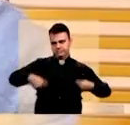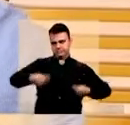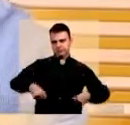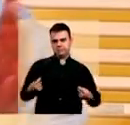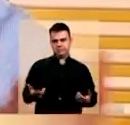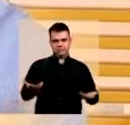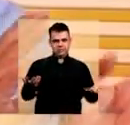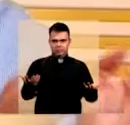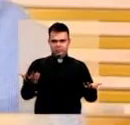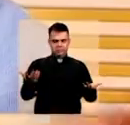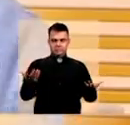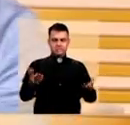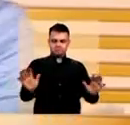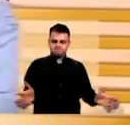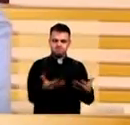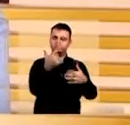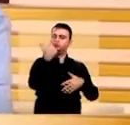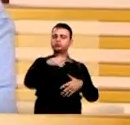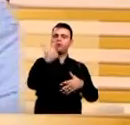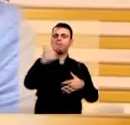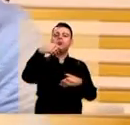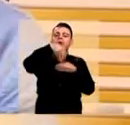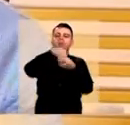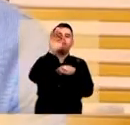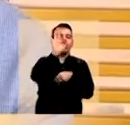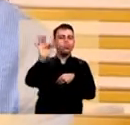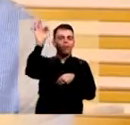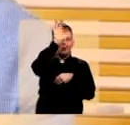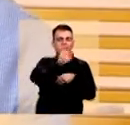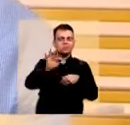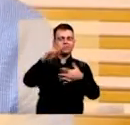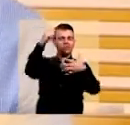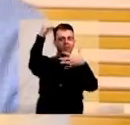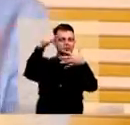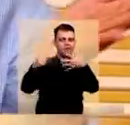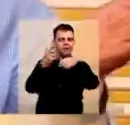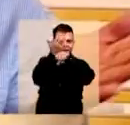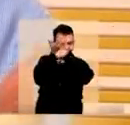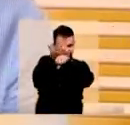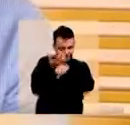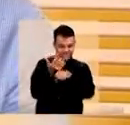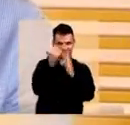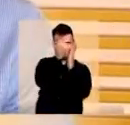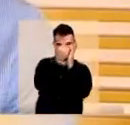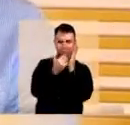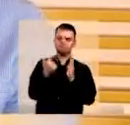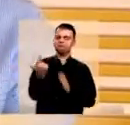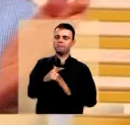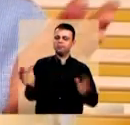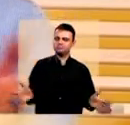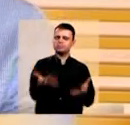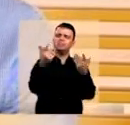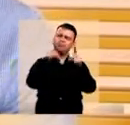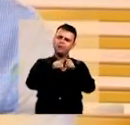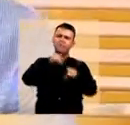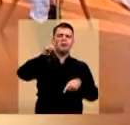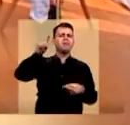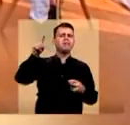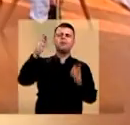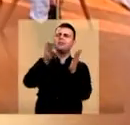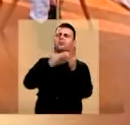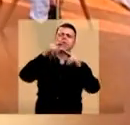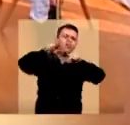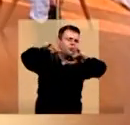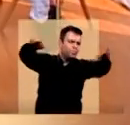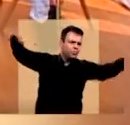a leitura é pouco ensinada nos currículos universitários. Né? Agora, ler seus vários autores. Nossa,